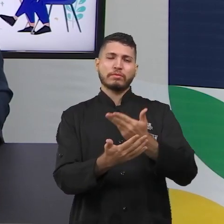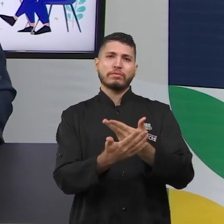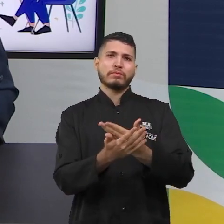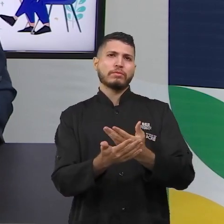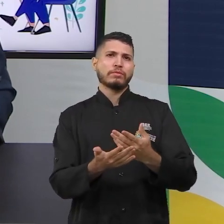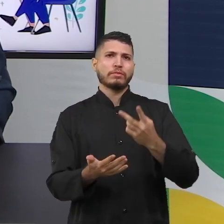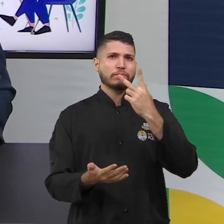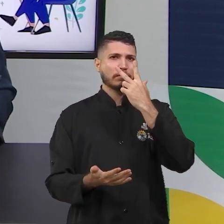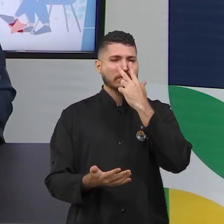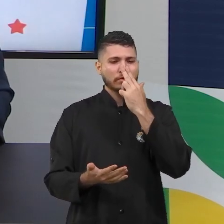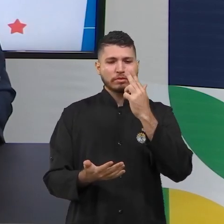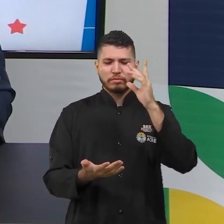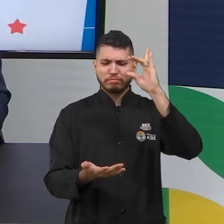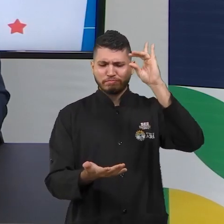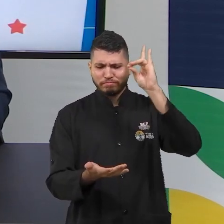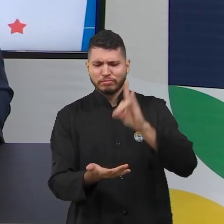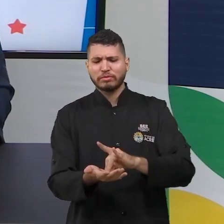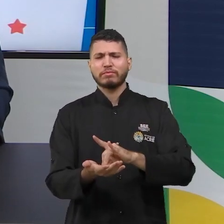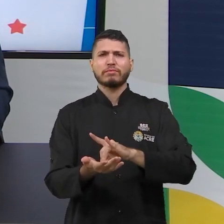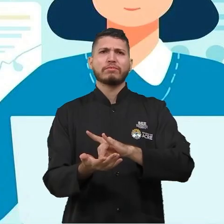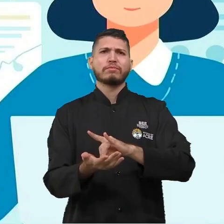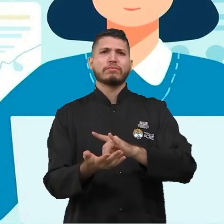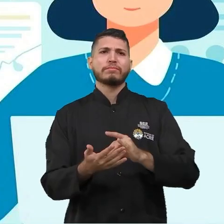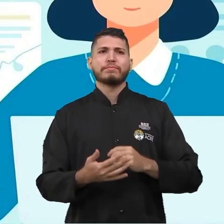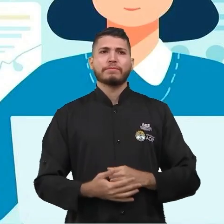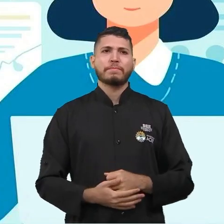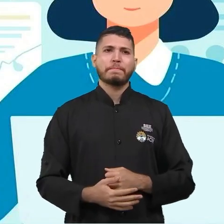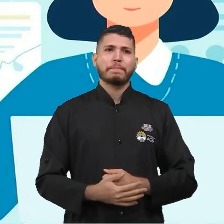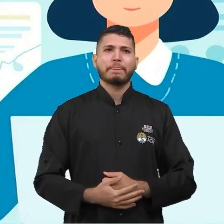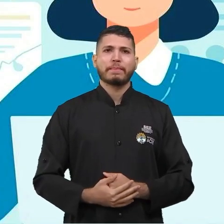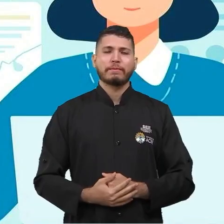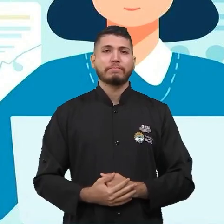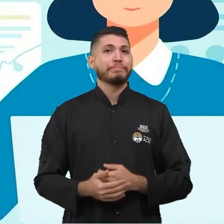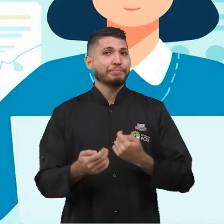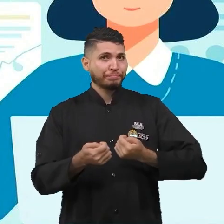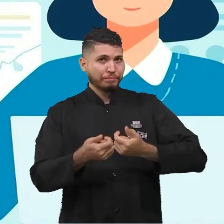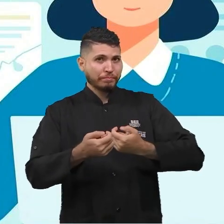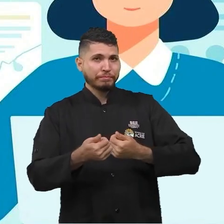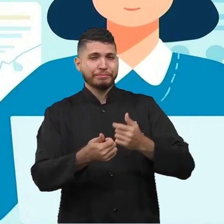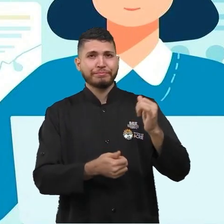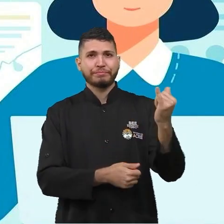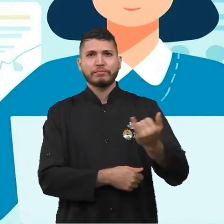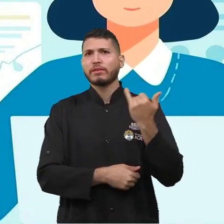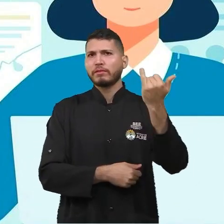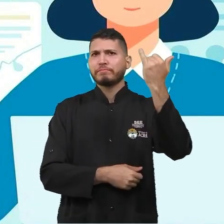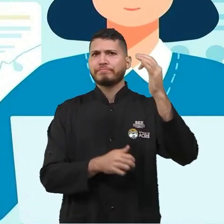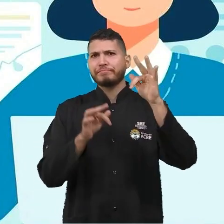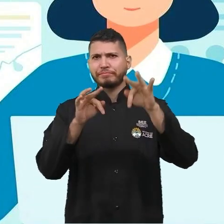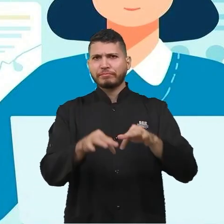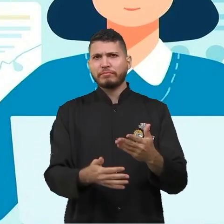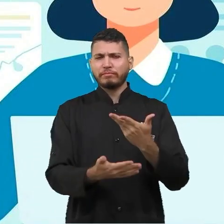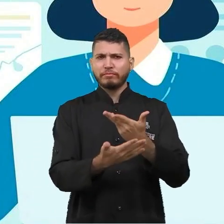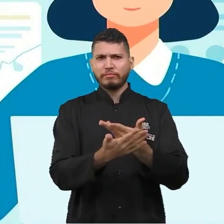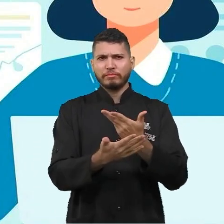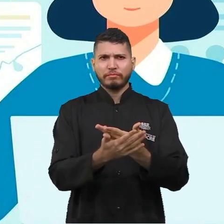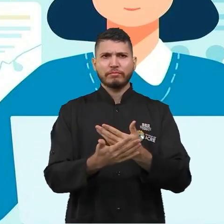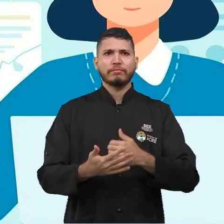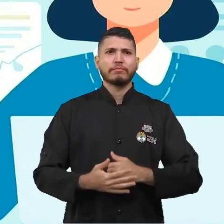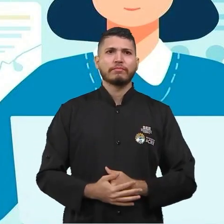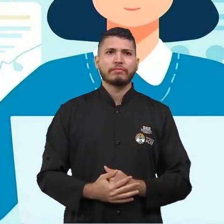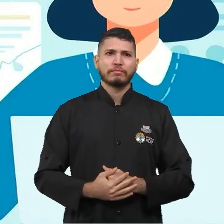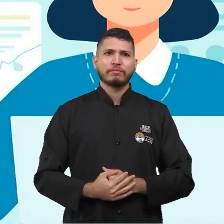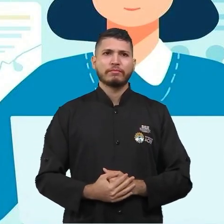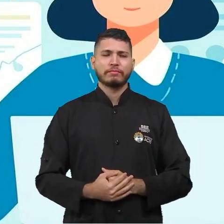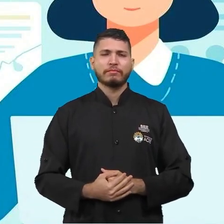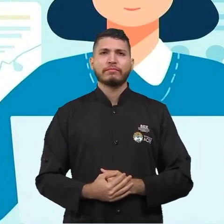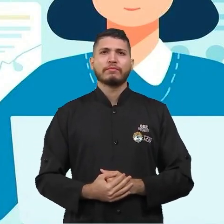passagem. Bom, agora, dica importante, tá? Para fechar nossa aula, muito importante.